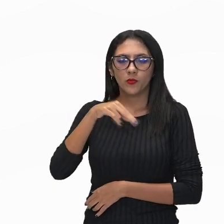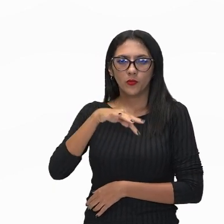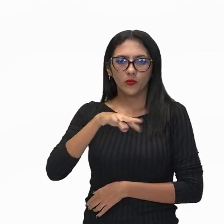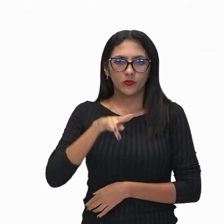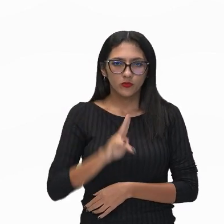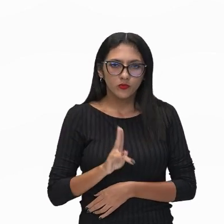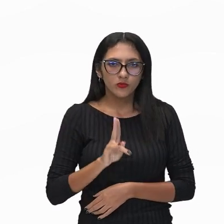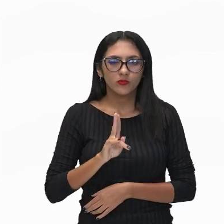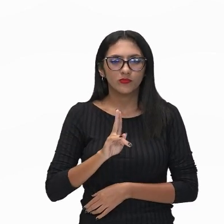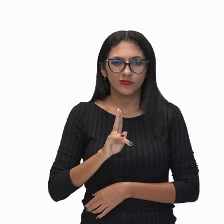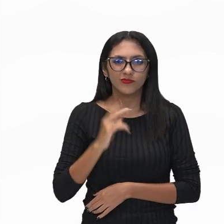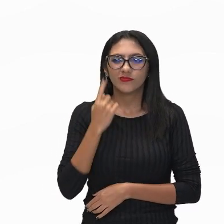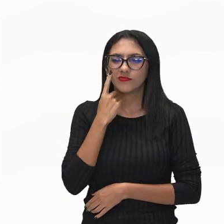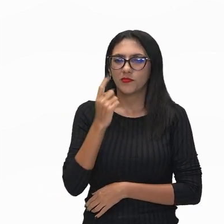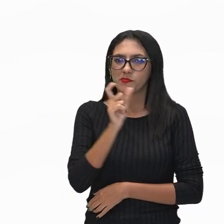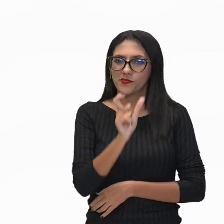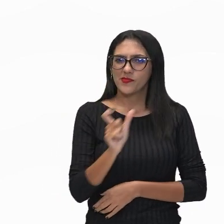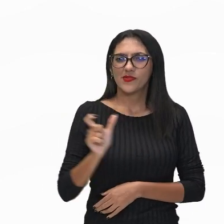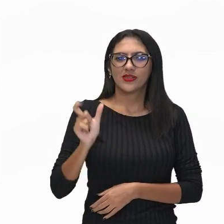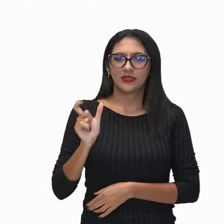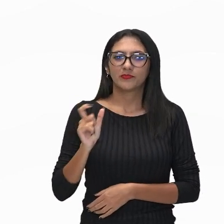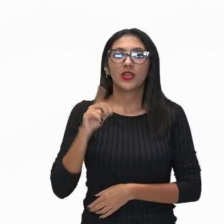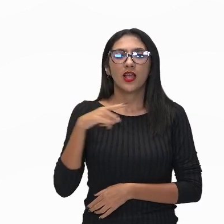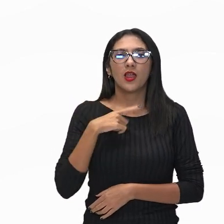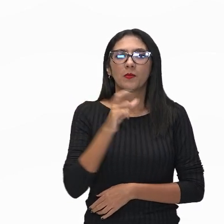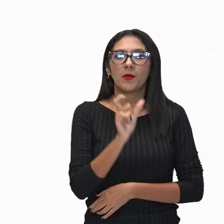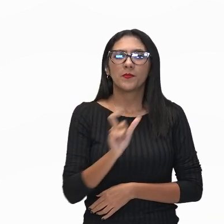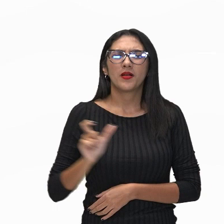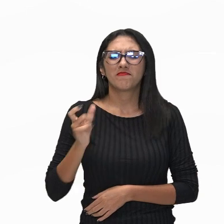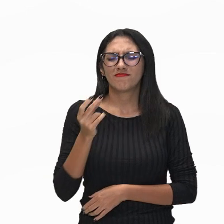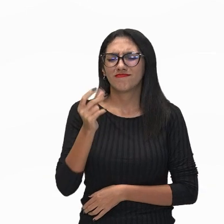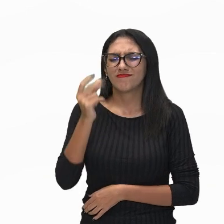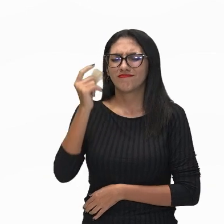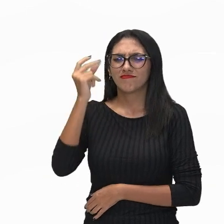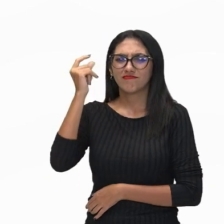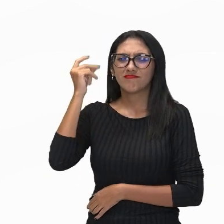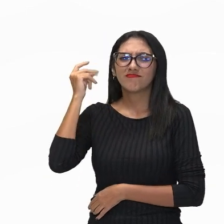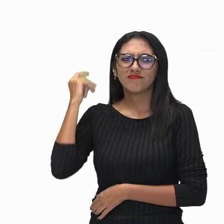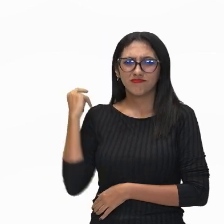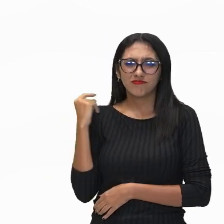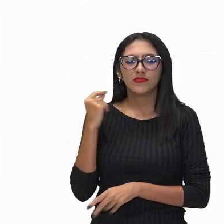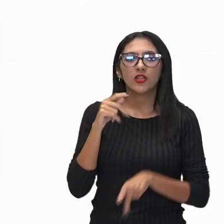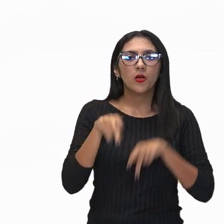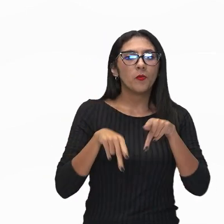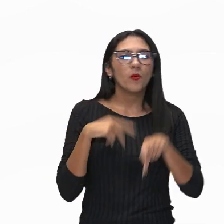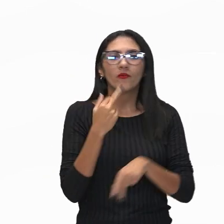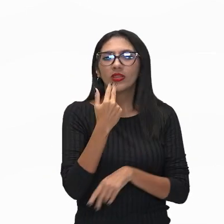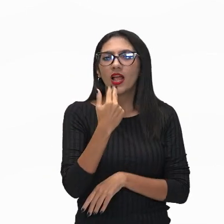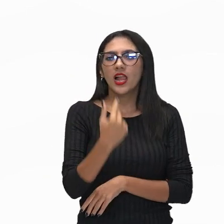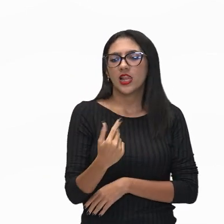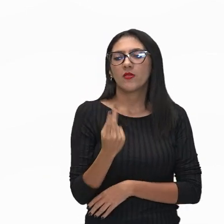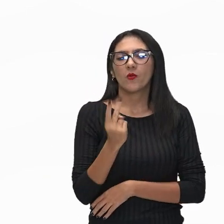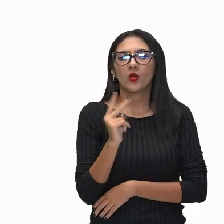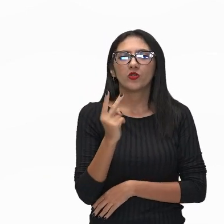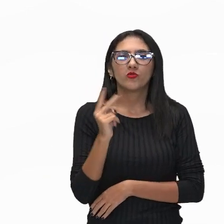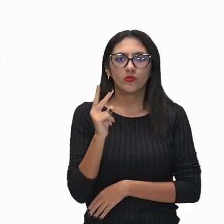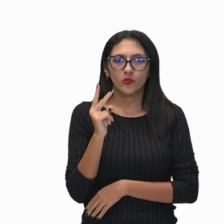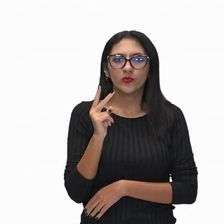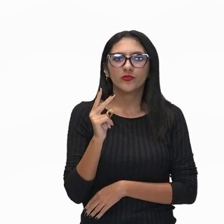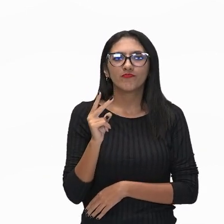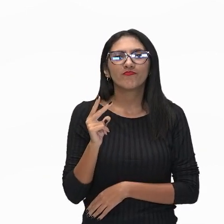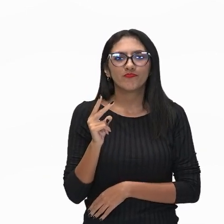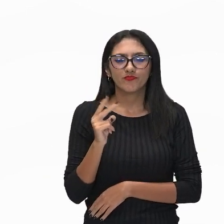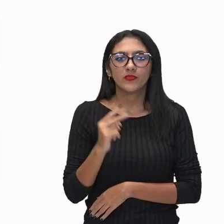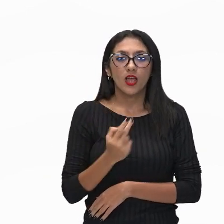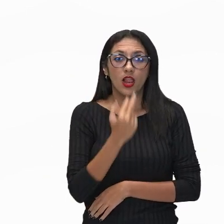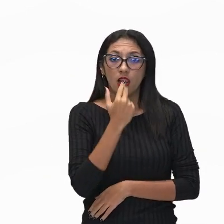com o agudo, né? É uma palavra antiga das línguas Uluishona,